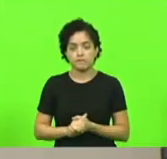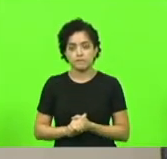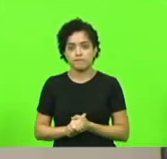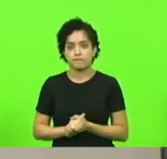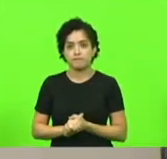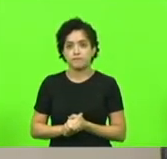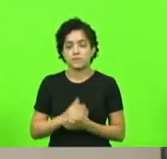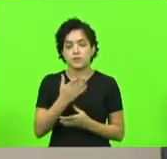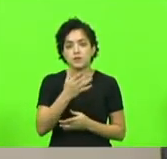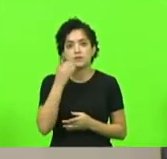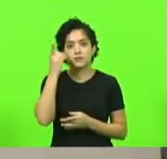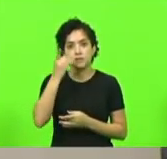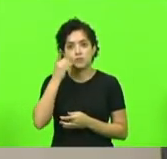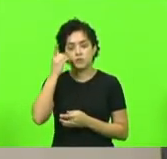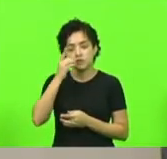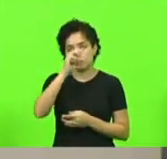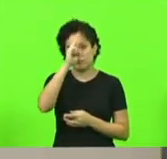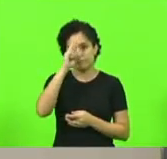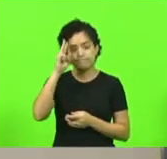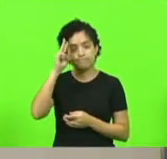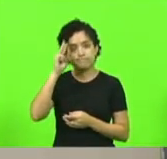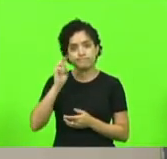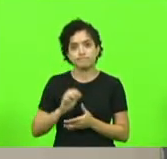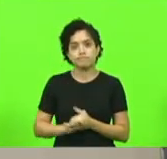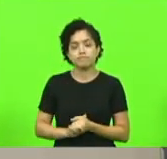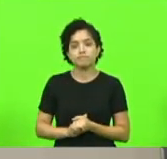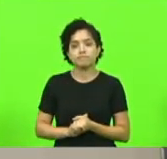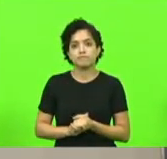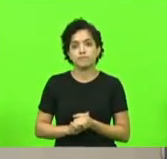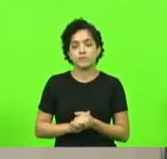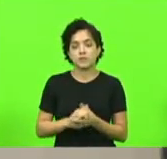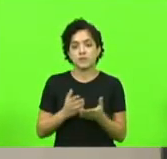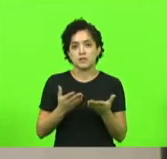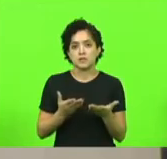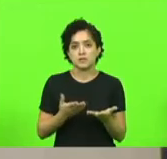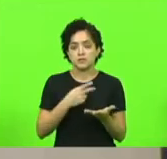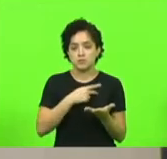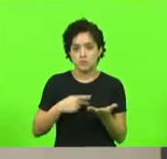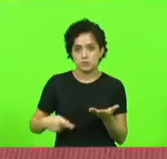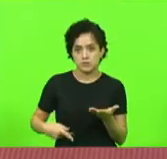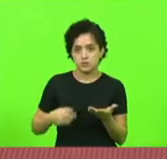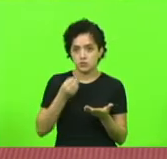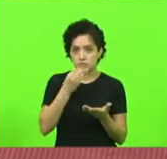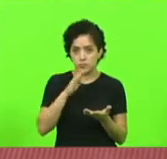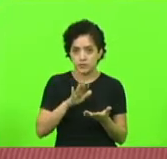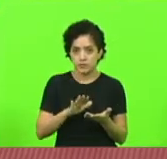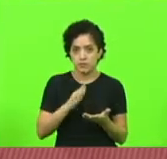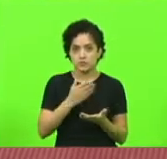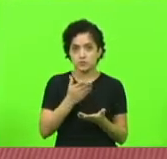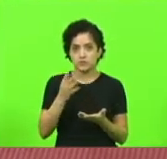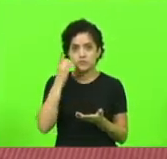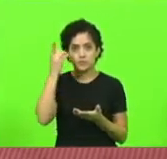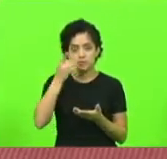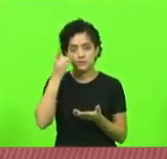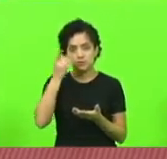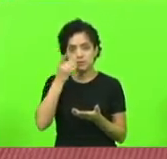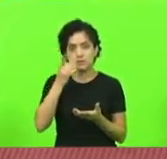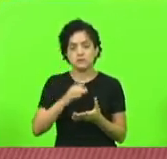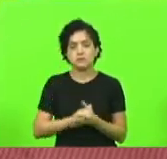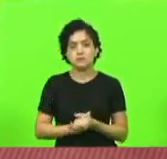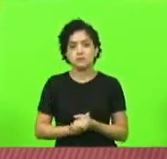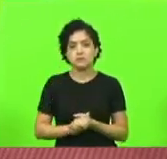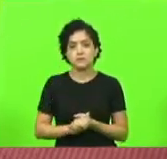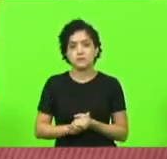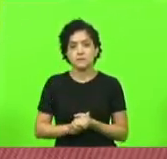Com a palavra, o autor, deputado Volney Weber. Senhor presidente, boa tarde. Boa tarde a todos os companheiros, companheiras.